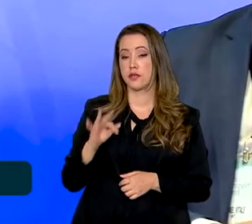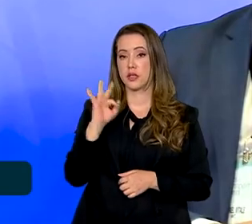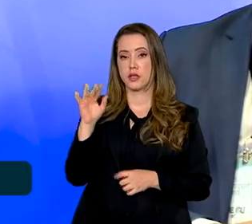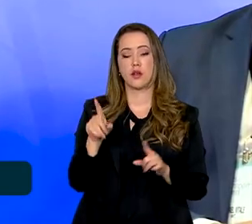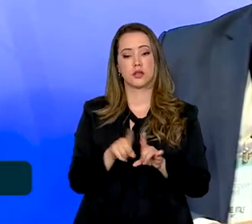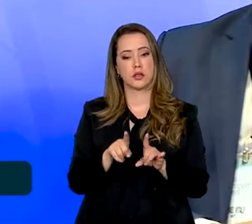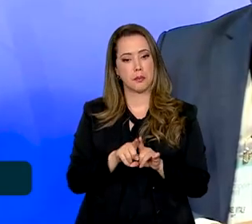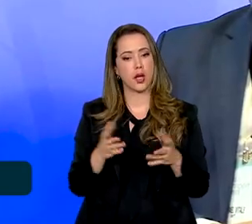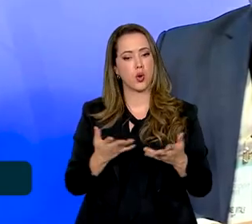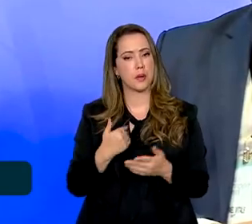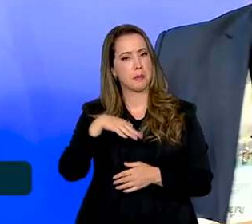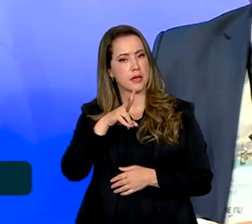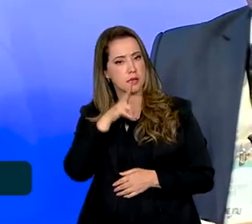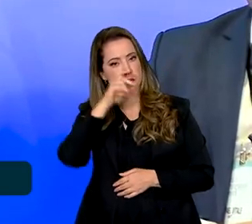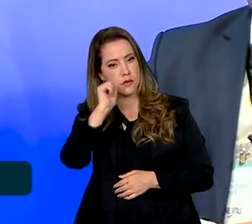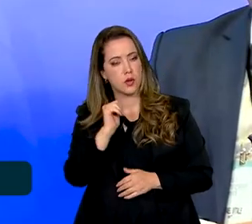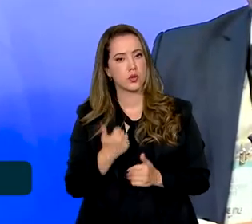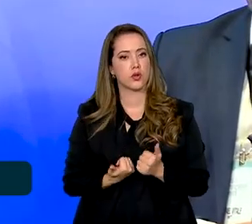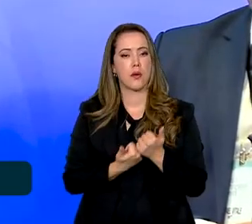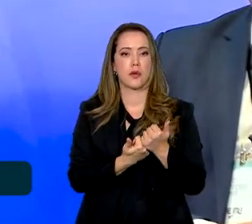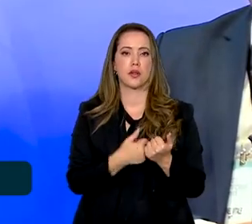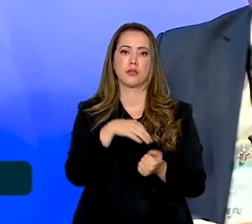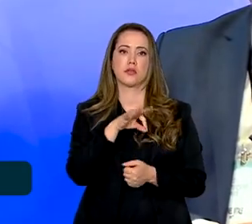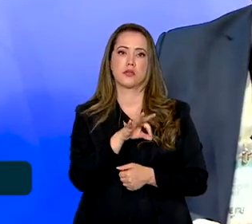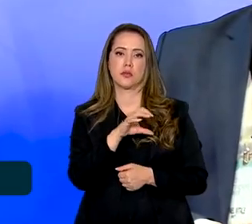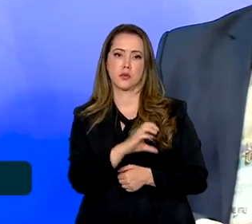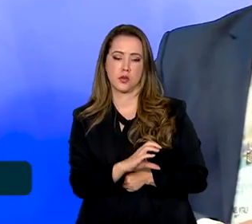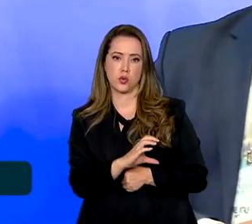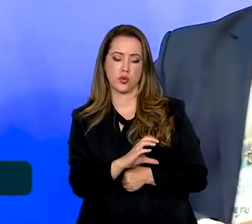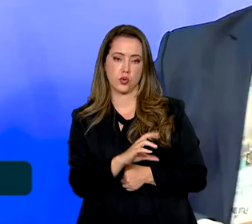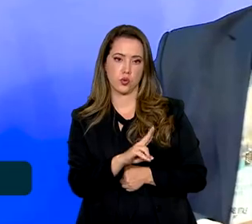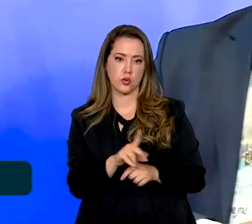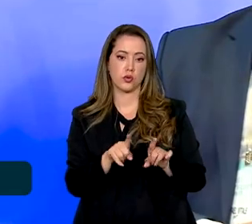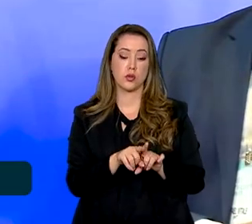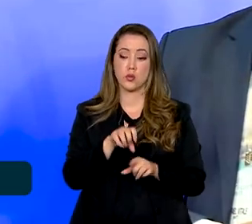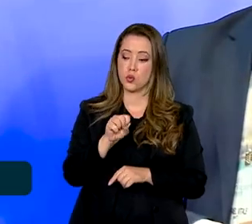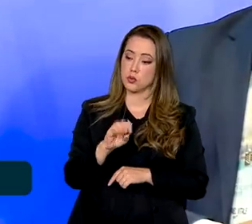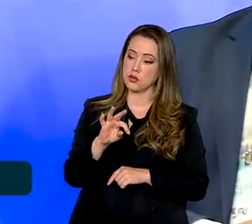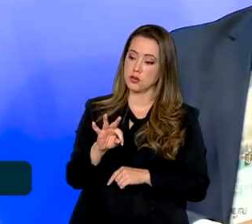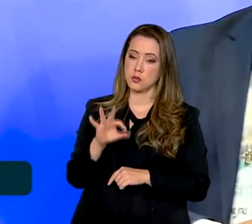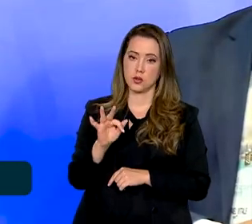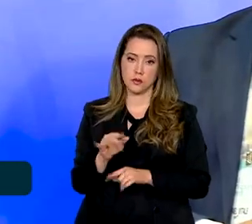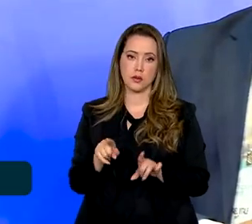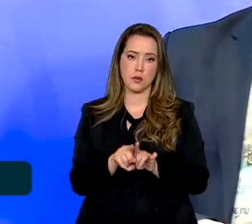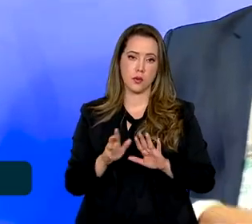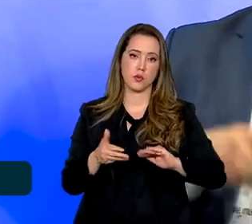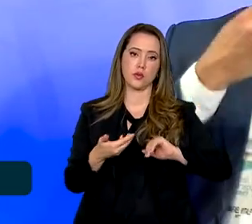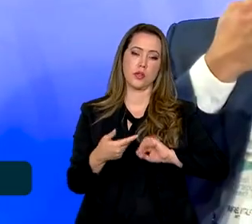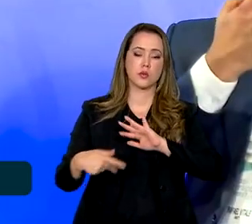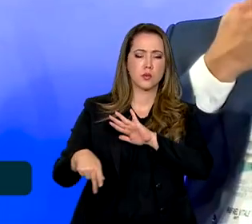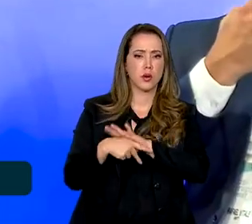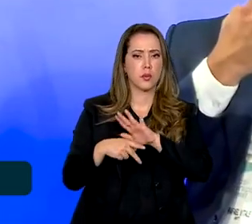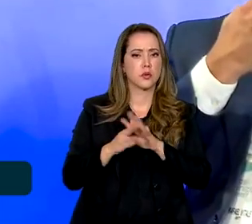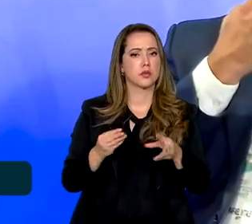institucional muito mais forte, com o Tribunal de Contas, com o Supremo Tribunal Federal, com o próprio Congresso Nacional.